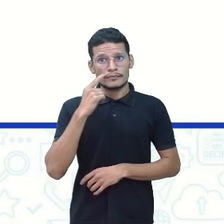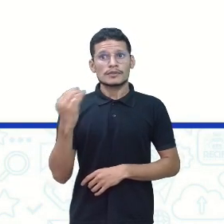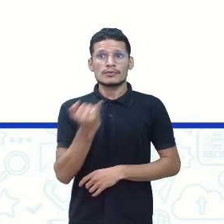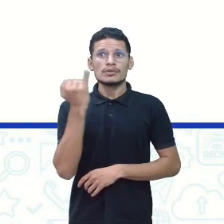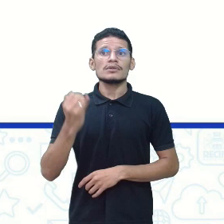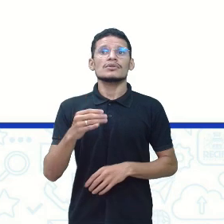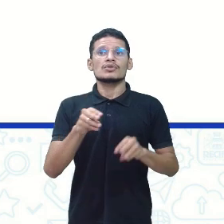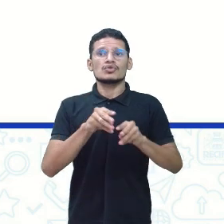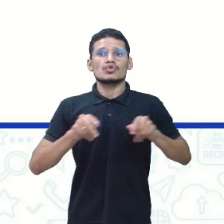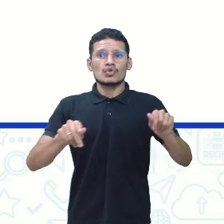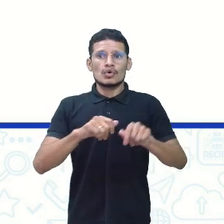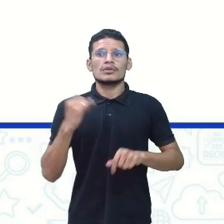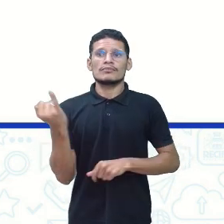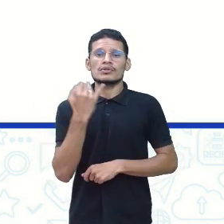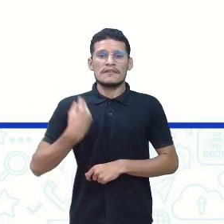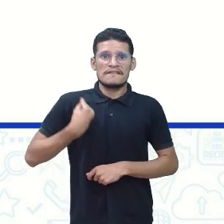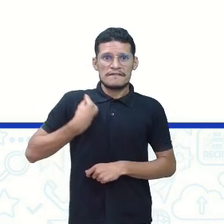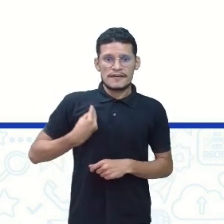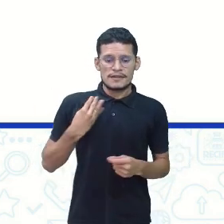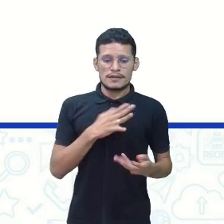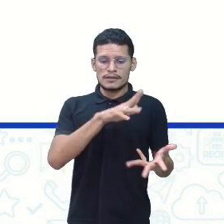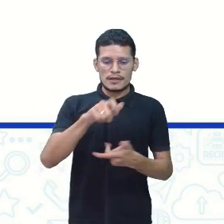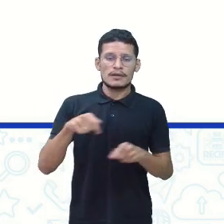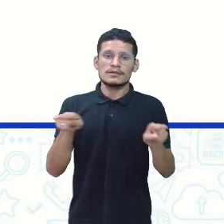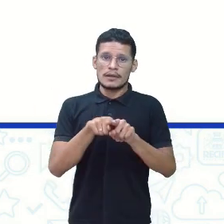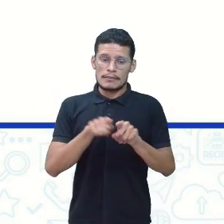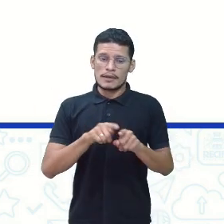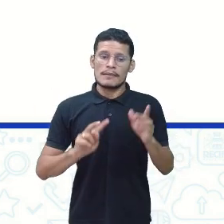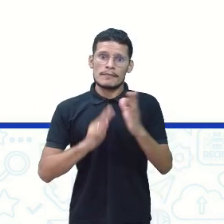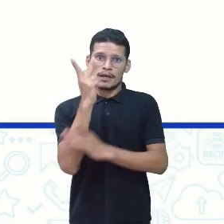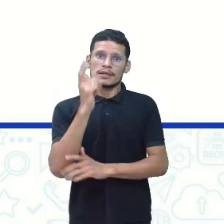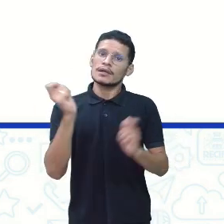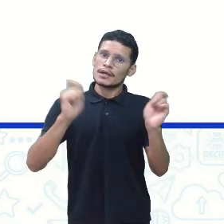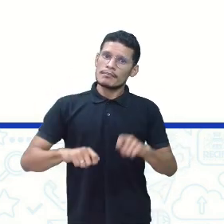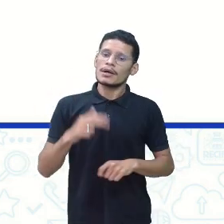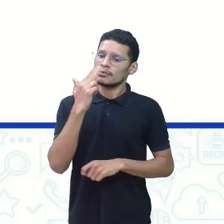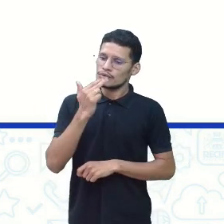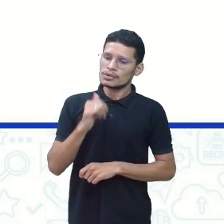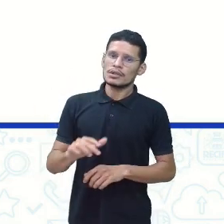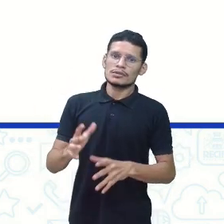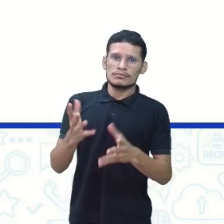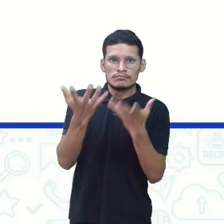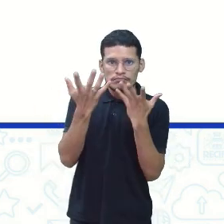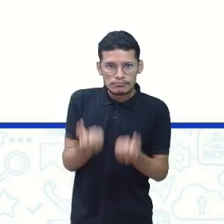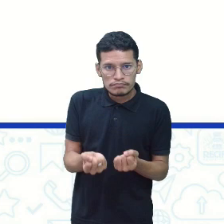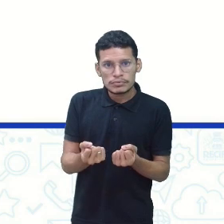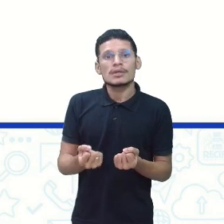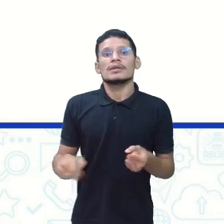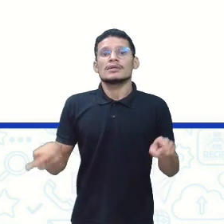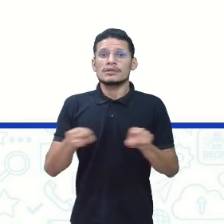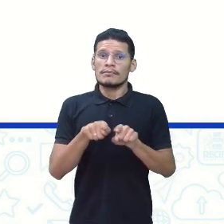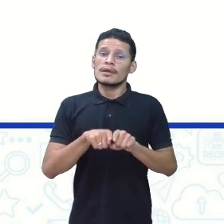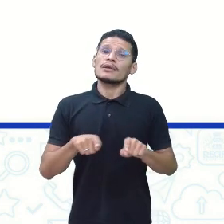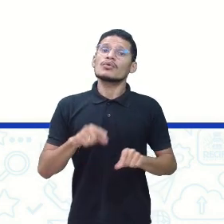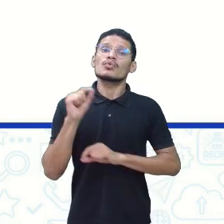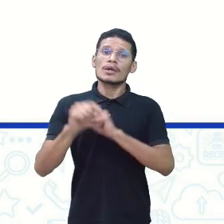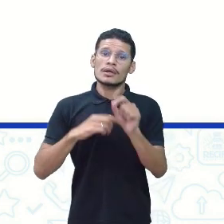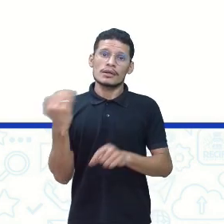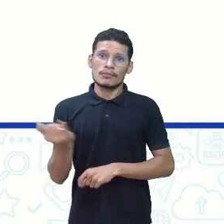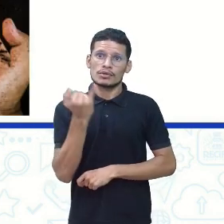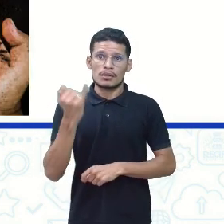na terra, é fundamental para as plantas retirarem os nutrientes para o seu desenvolvimento e é importante também para